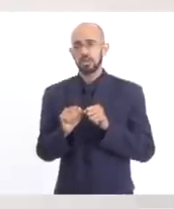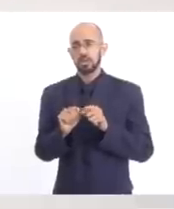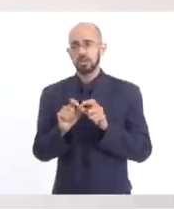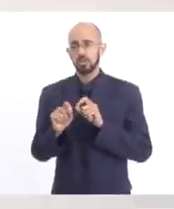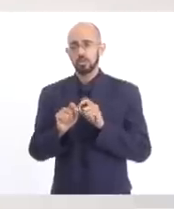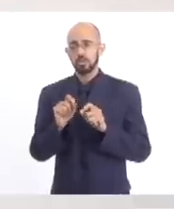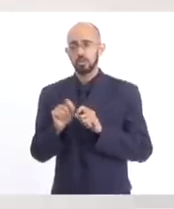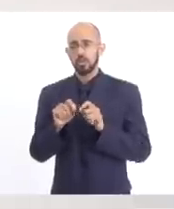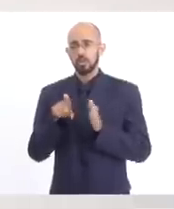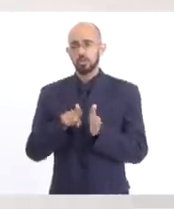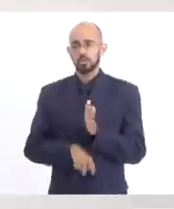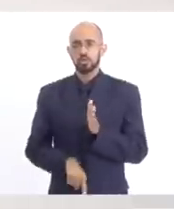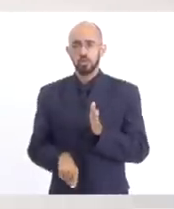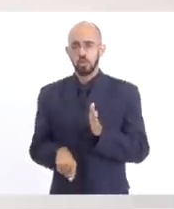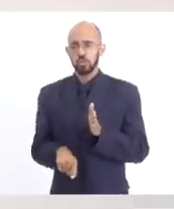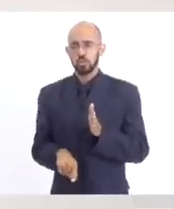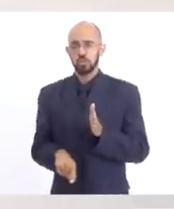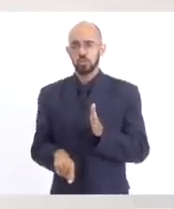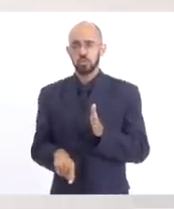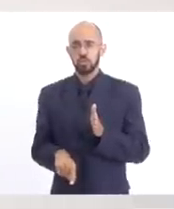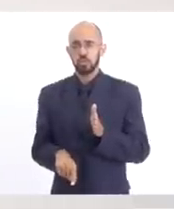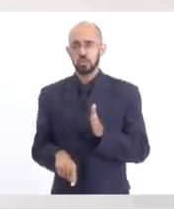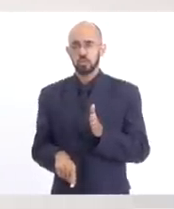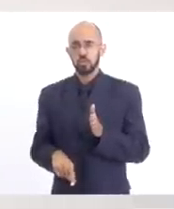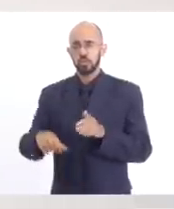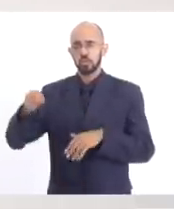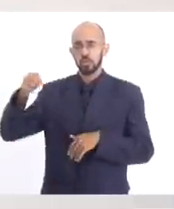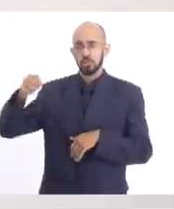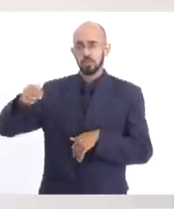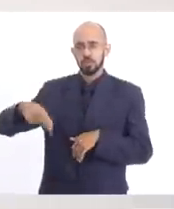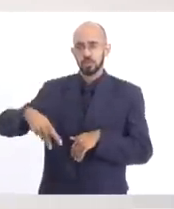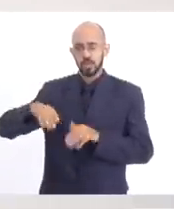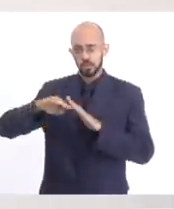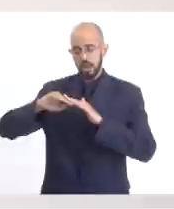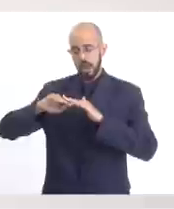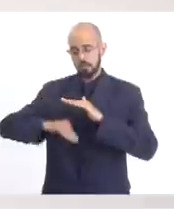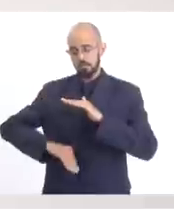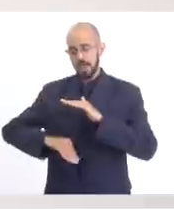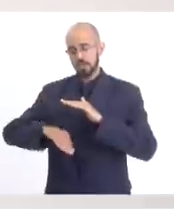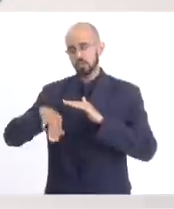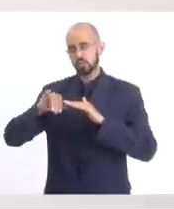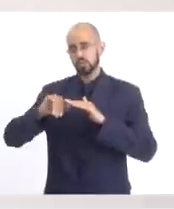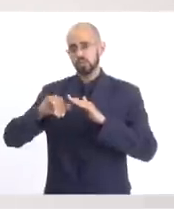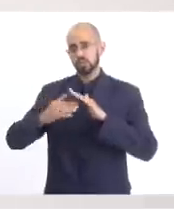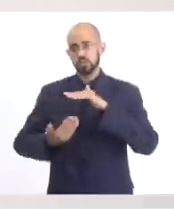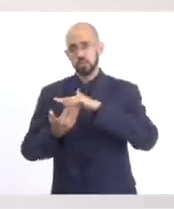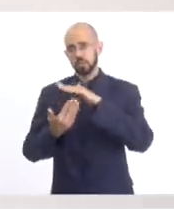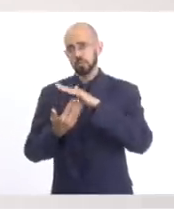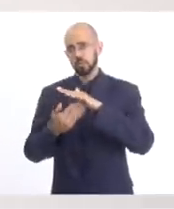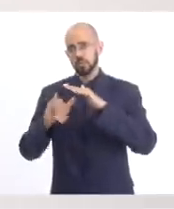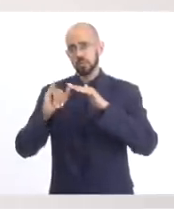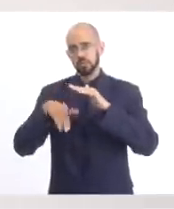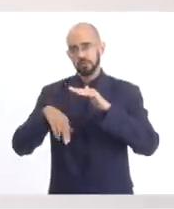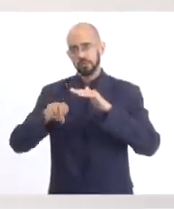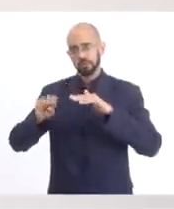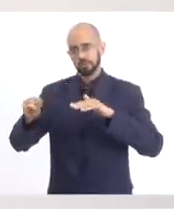o desconto sobre os pensionistas abaixo do teto. Eu até fiz a minha defesa quando